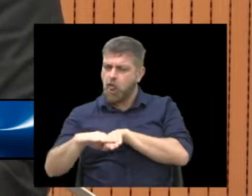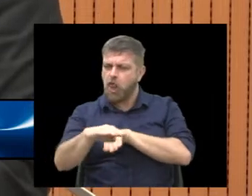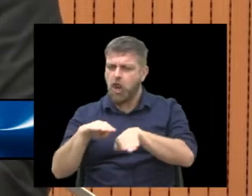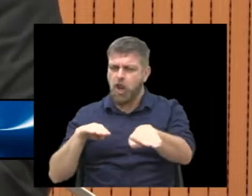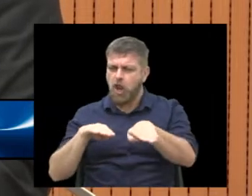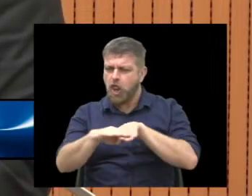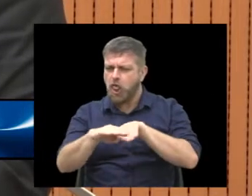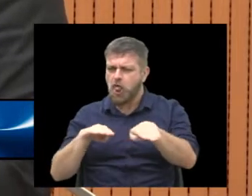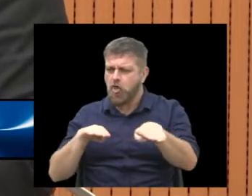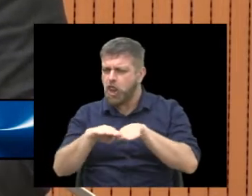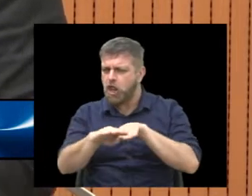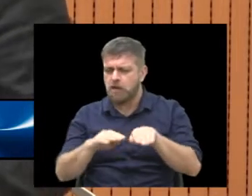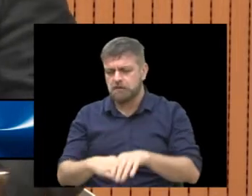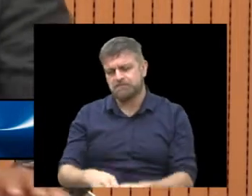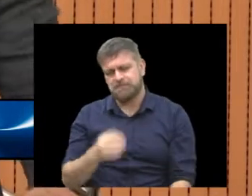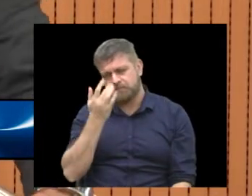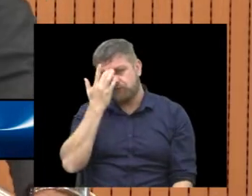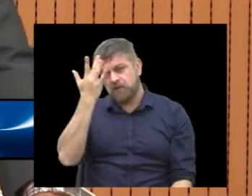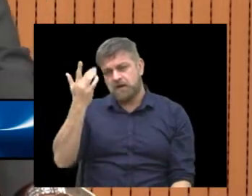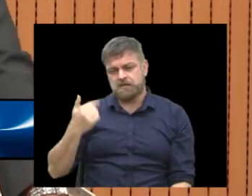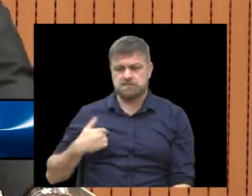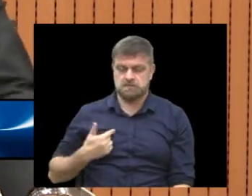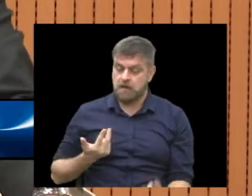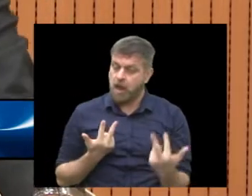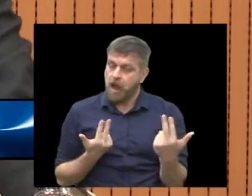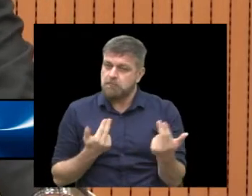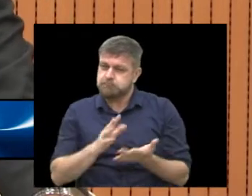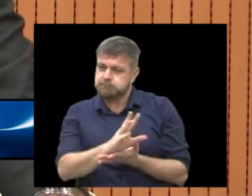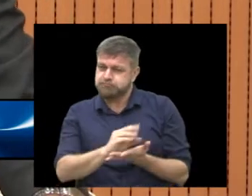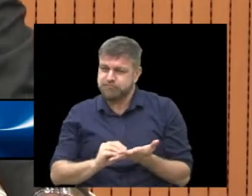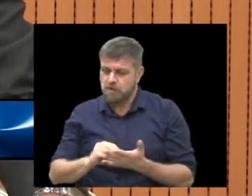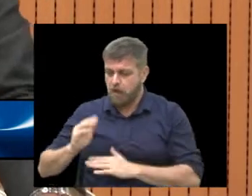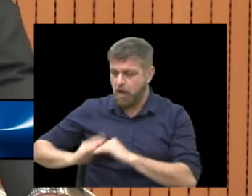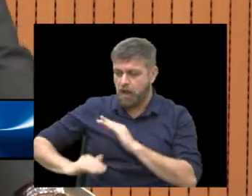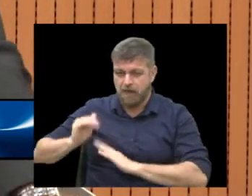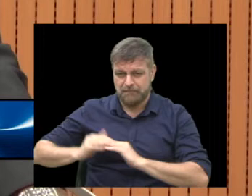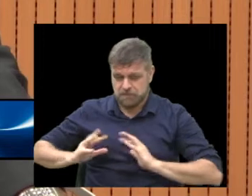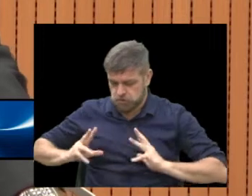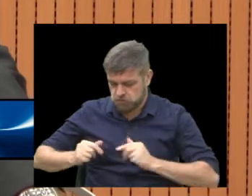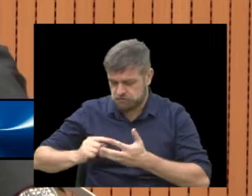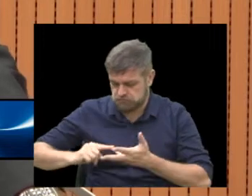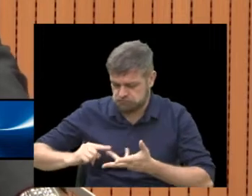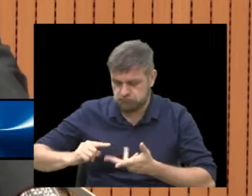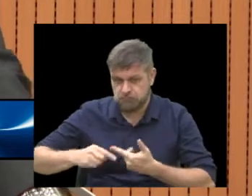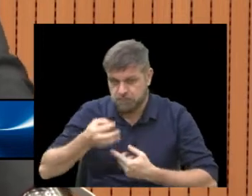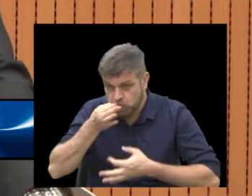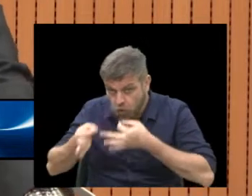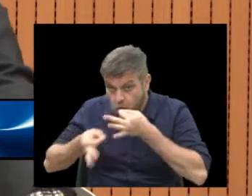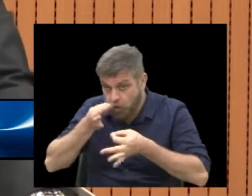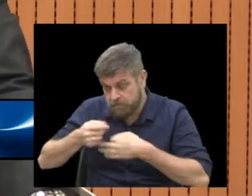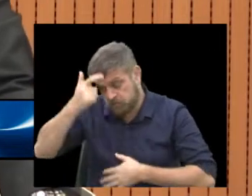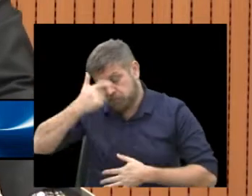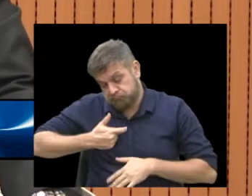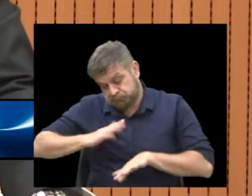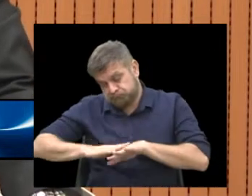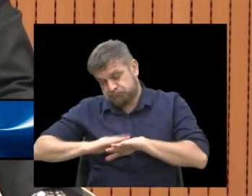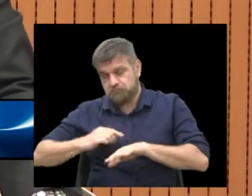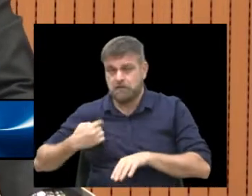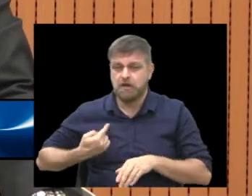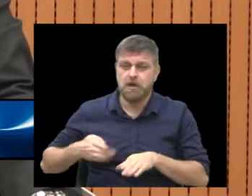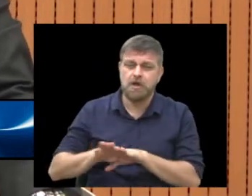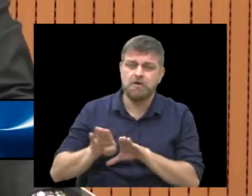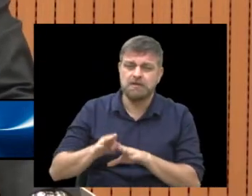o trânsito. E eu penso que essa medida, dentre todas as medidas que eu sugeri aqui nessa casa,